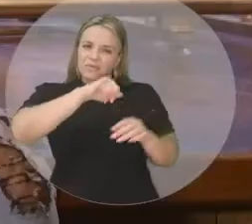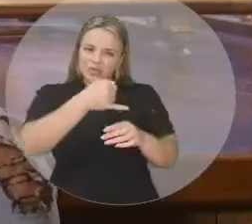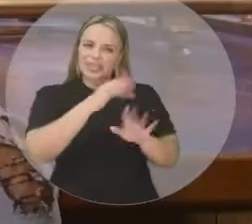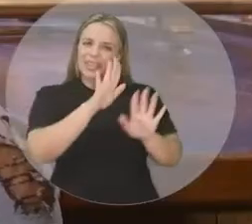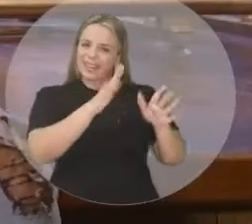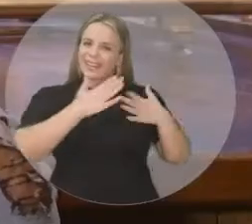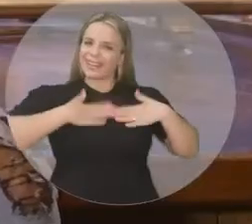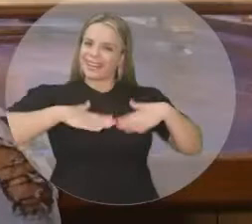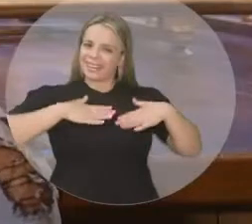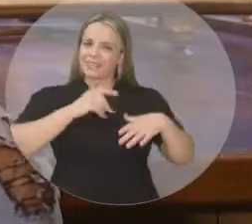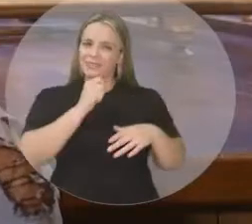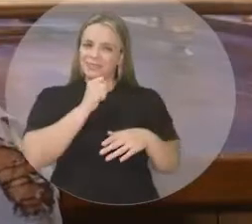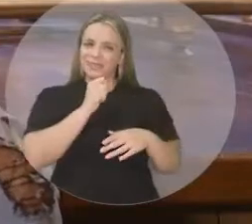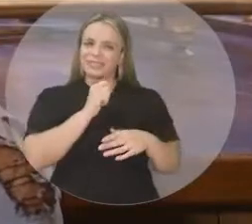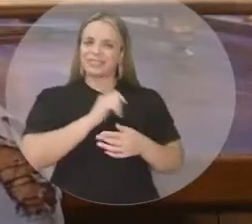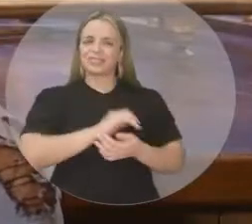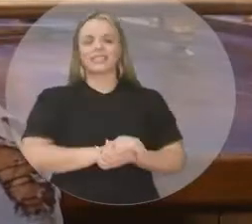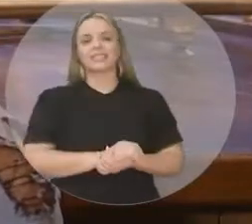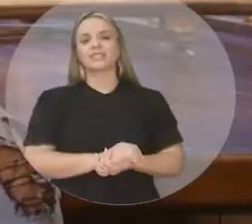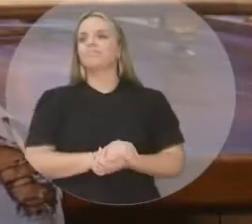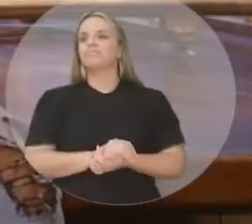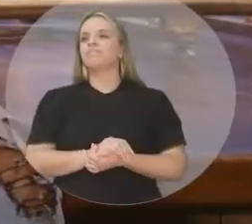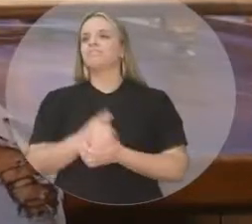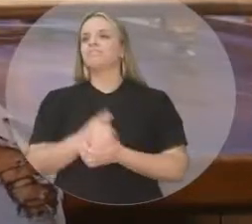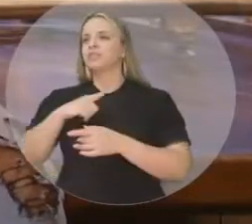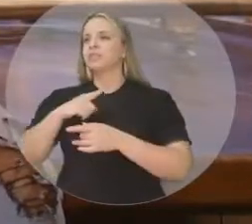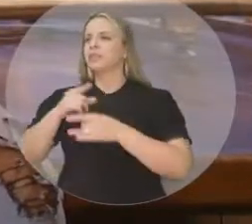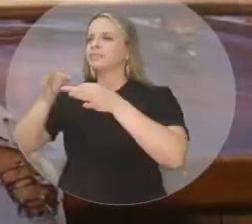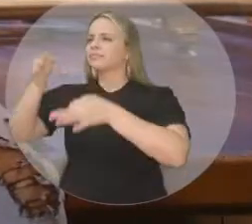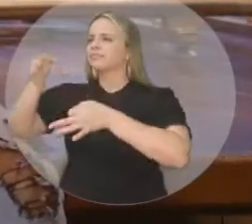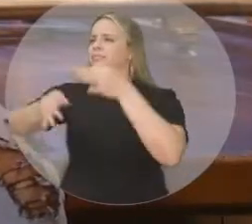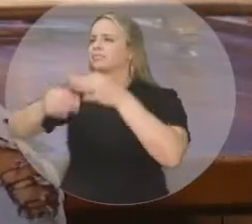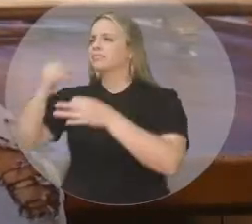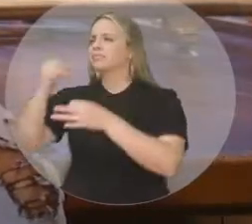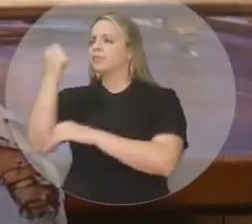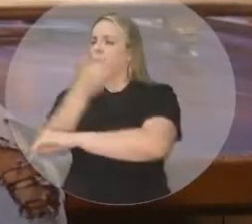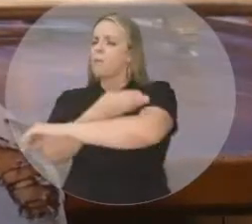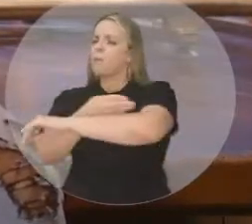a banda resolveu seguir, né? O space rock, o post rock.